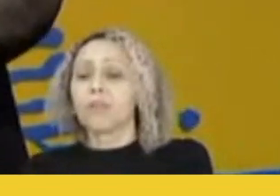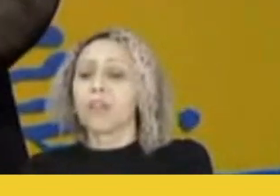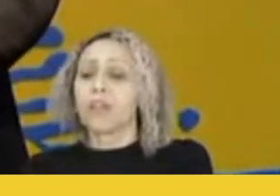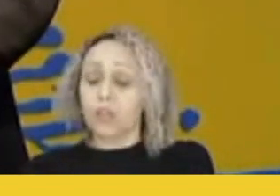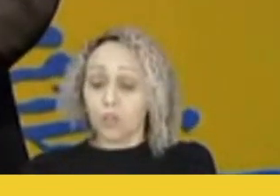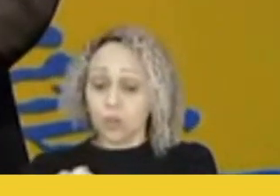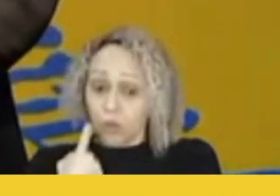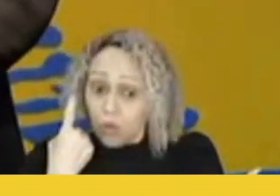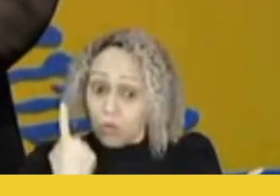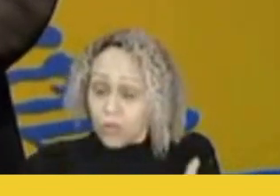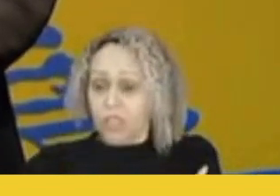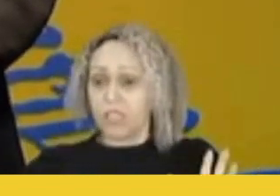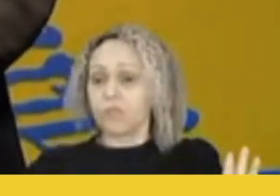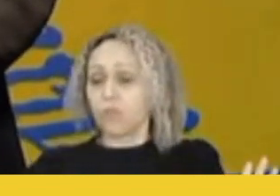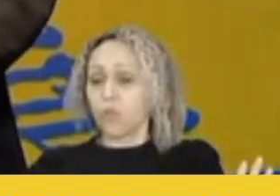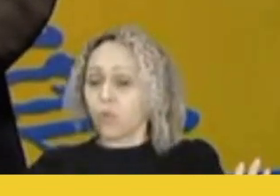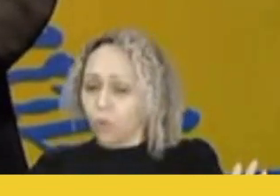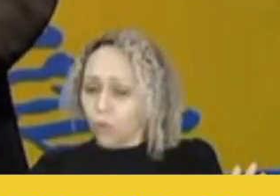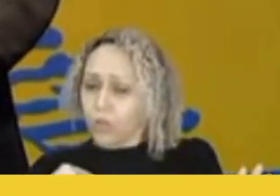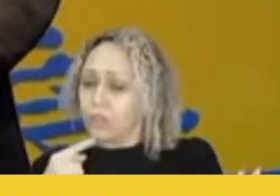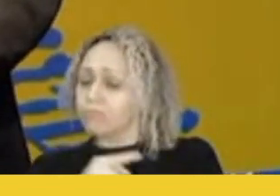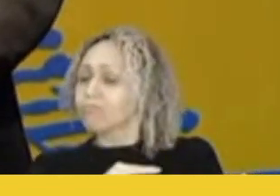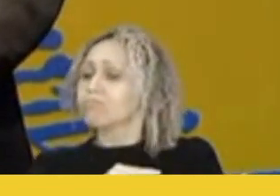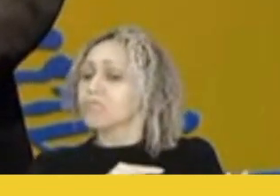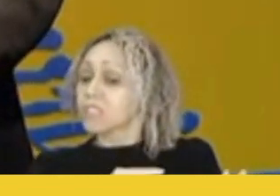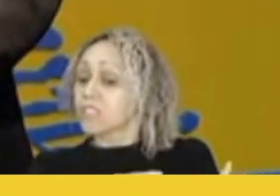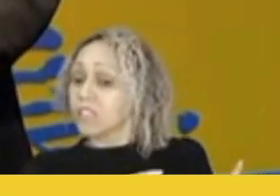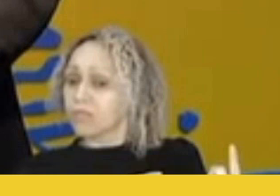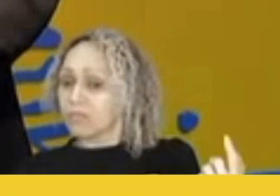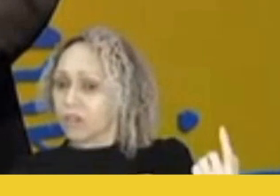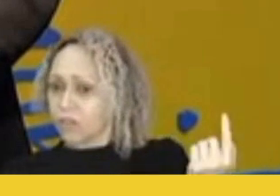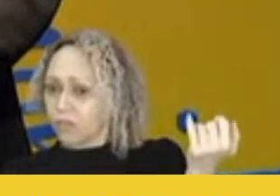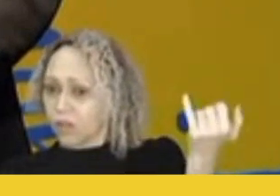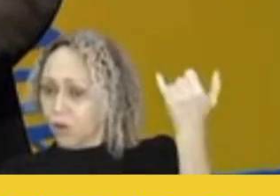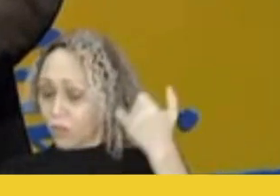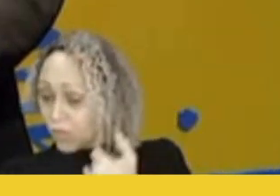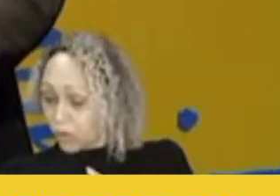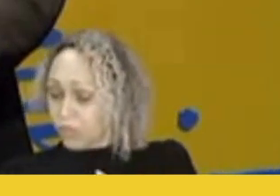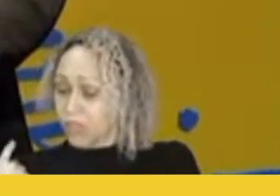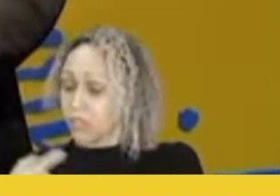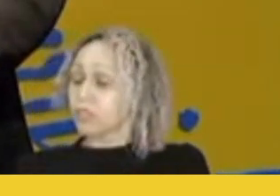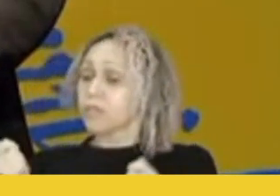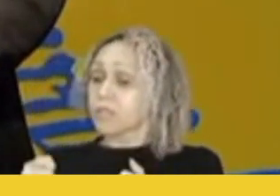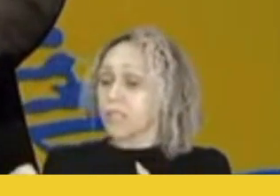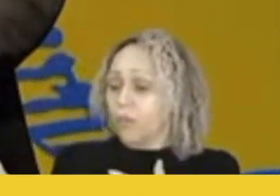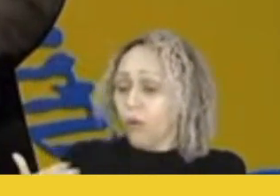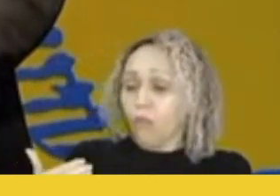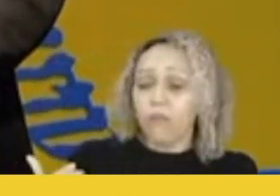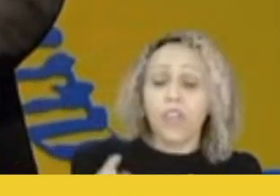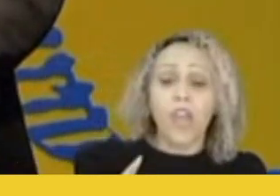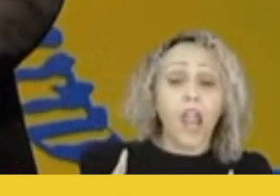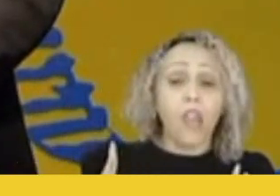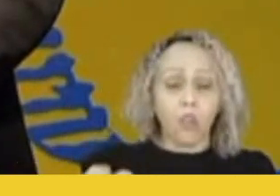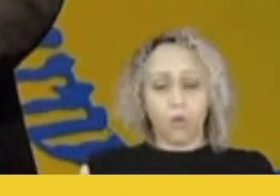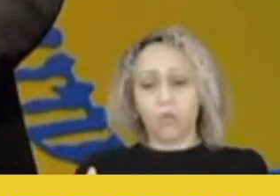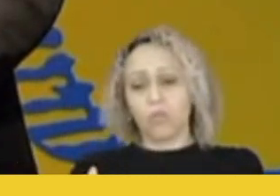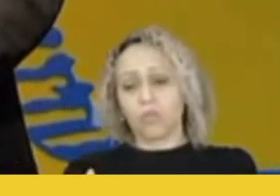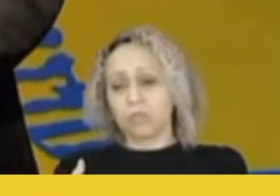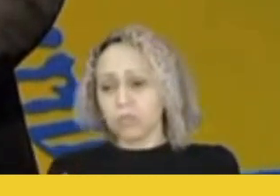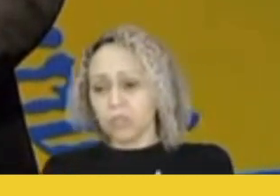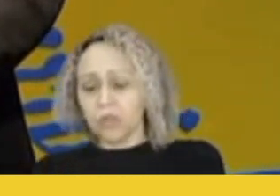todos, sem nenhum tipo de visão antecipada